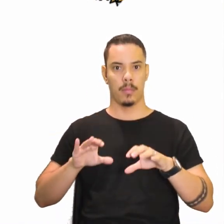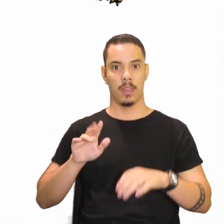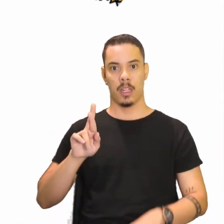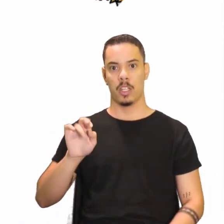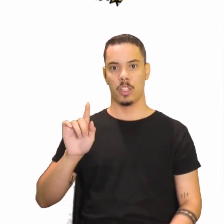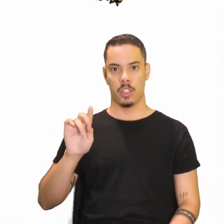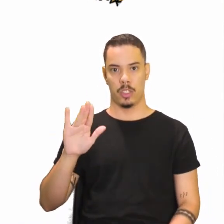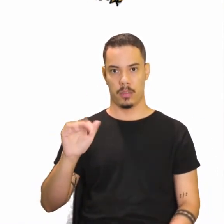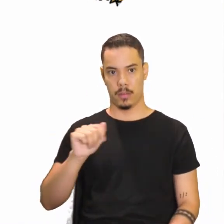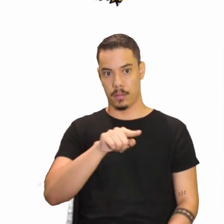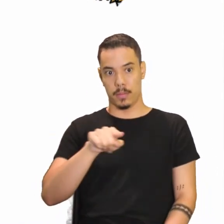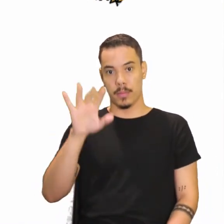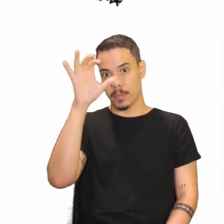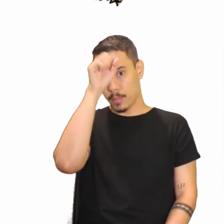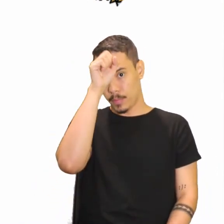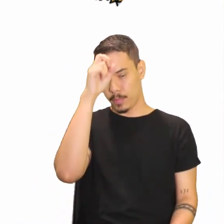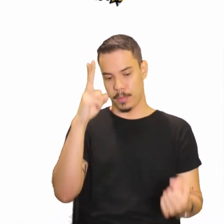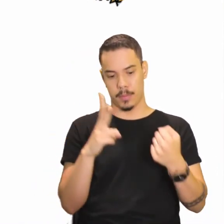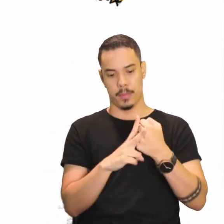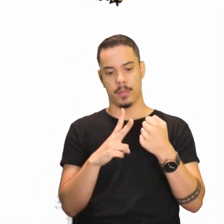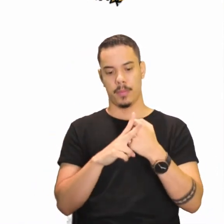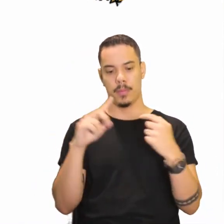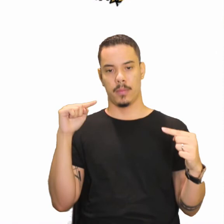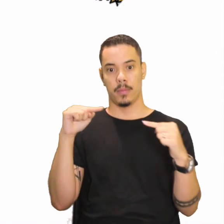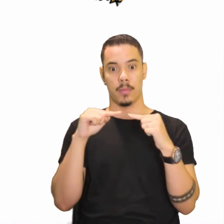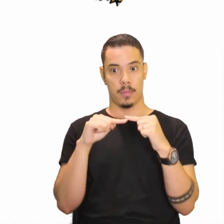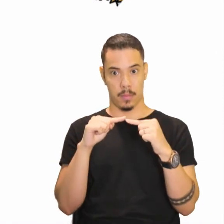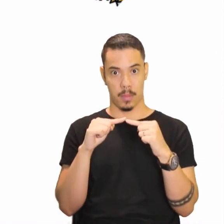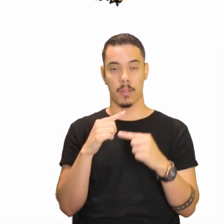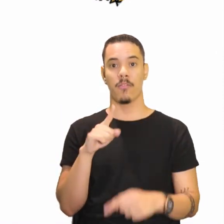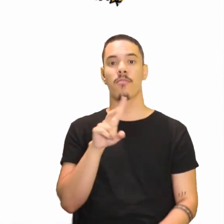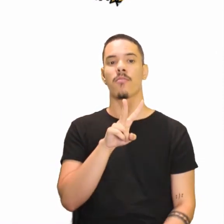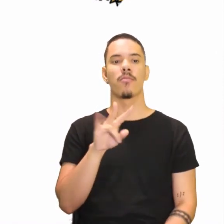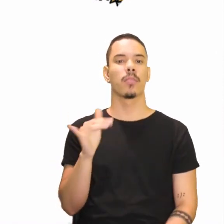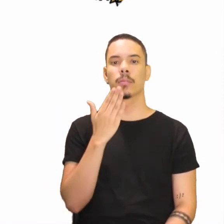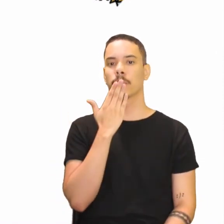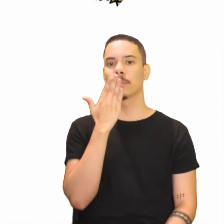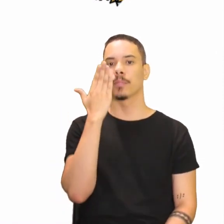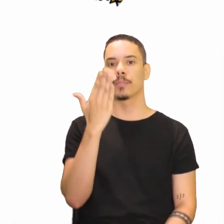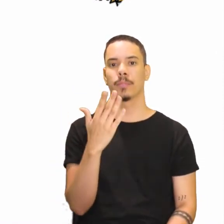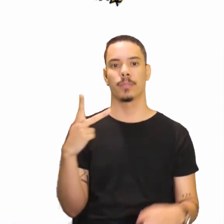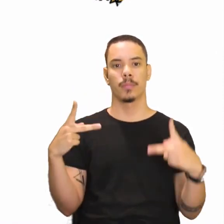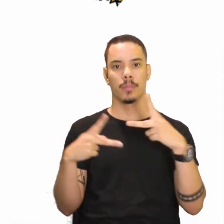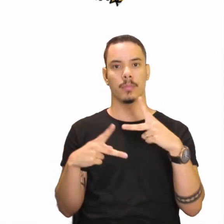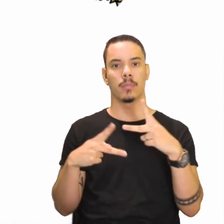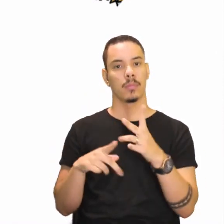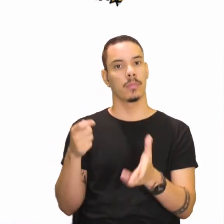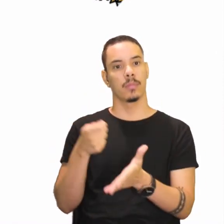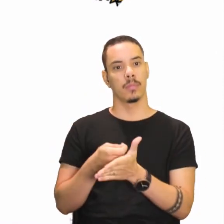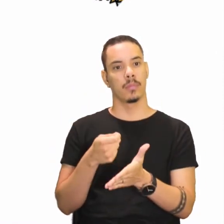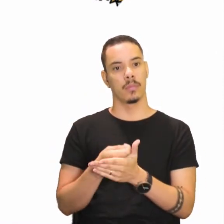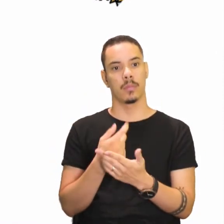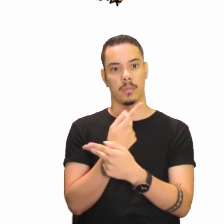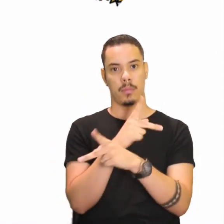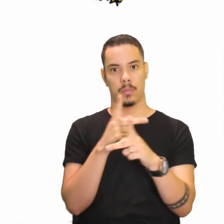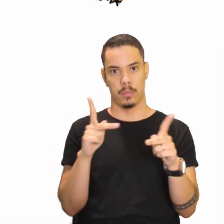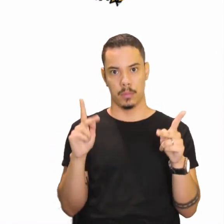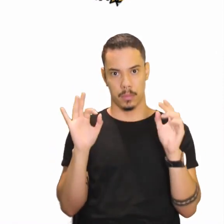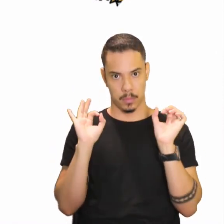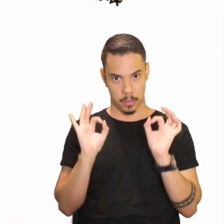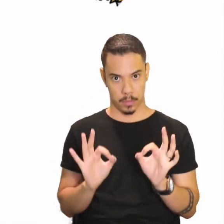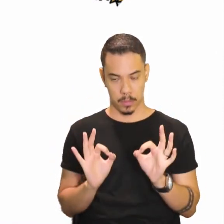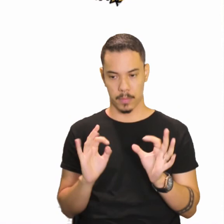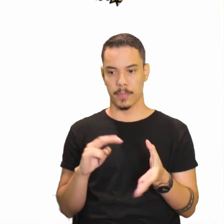Você vai observar o verbo e vai ver que o verbo vai pedir uma preposição, vai exigir uma preposição. Essa preposição vai